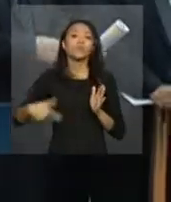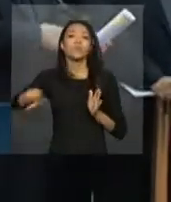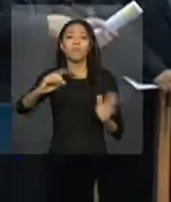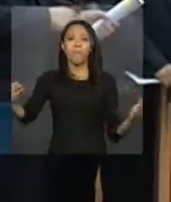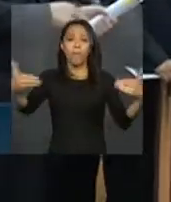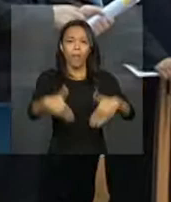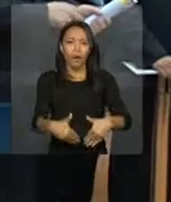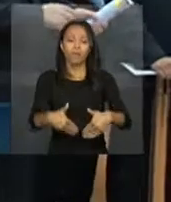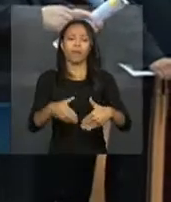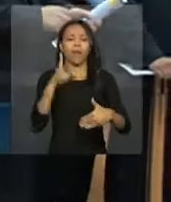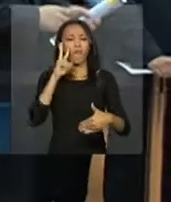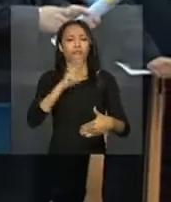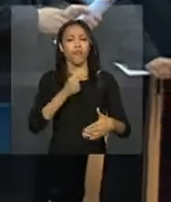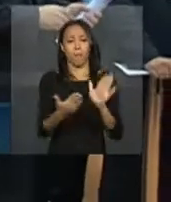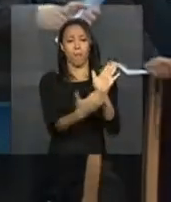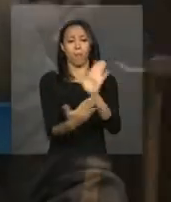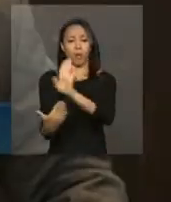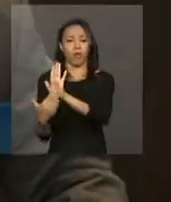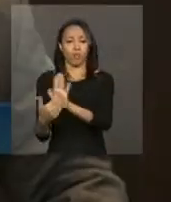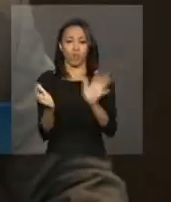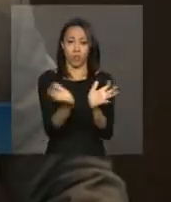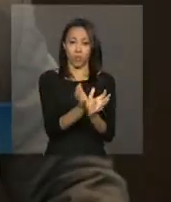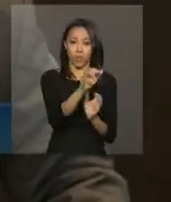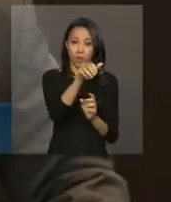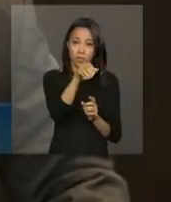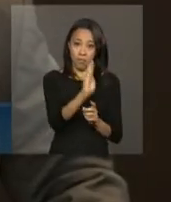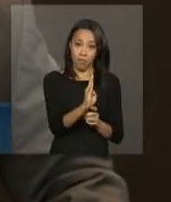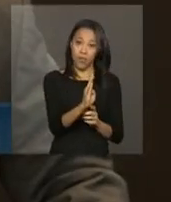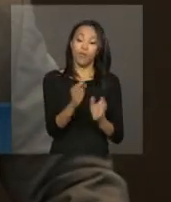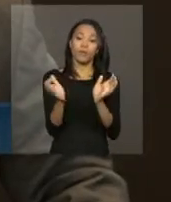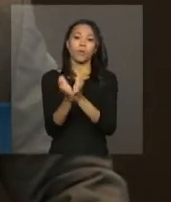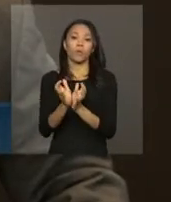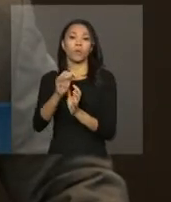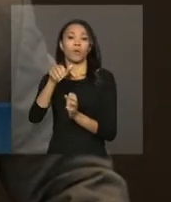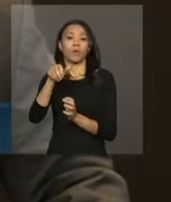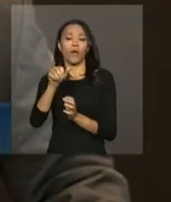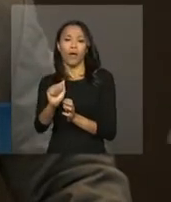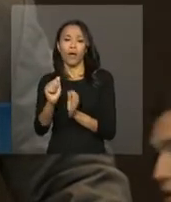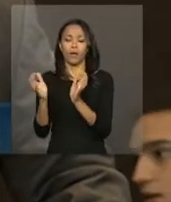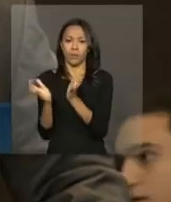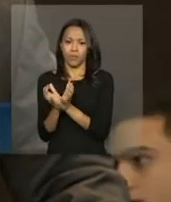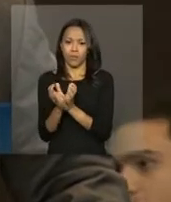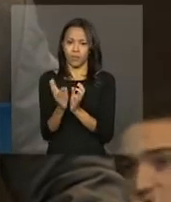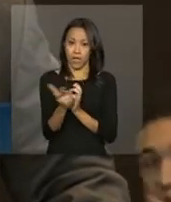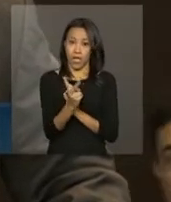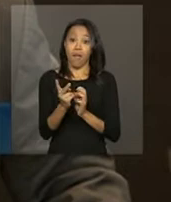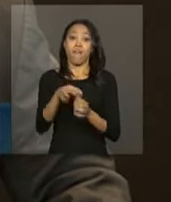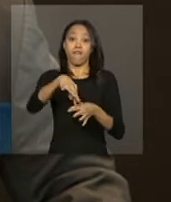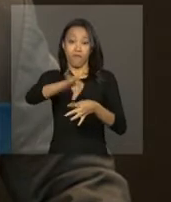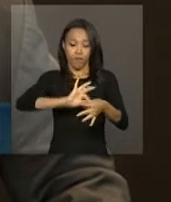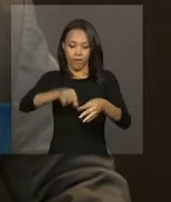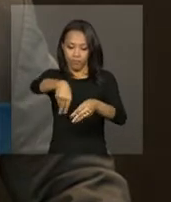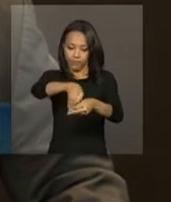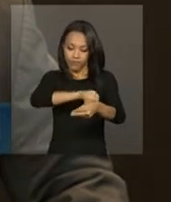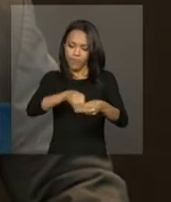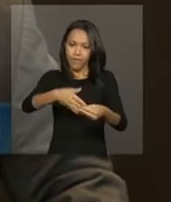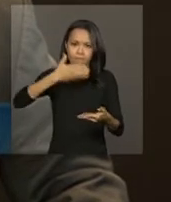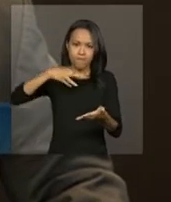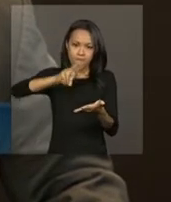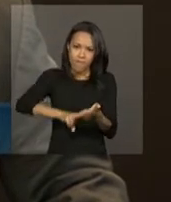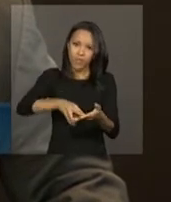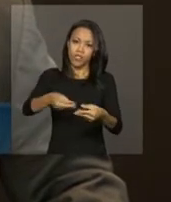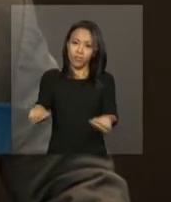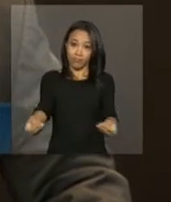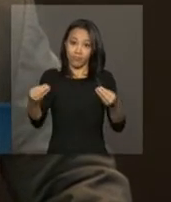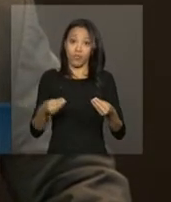deverão apresentar os seus lances para o lote AB lote a e lote B em envelope fechado conforme descrito no